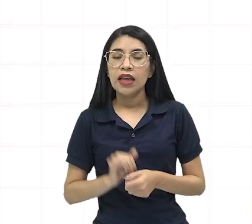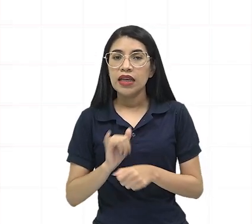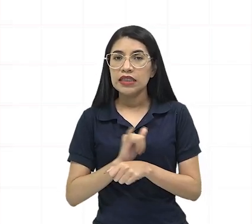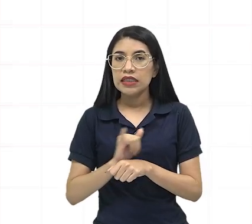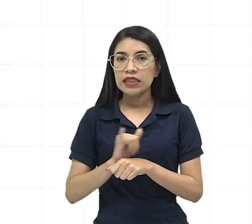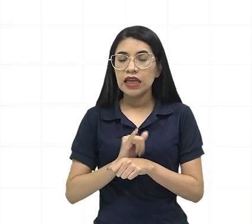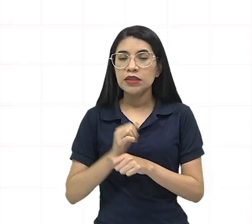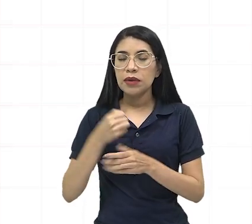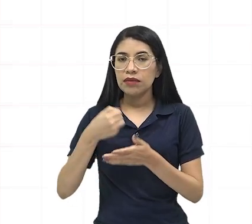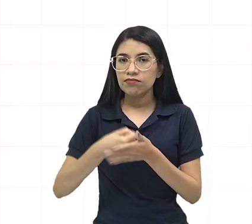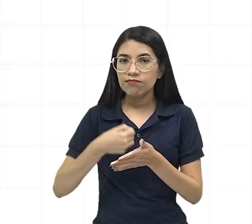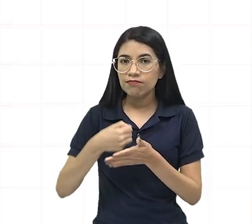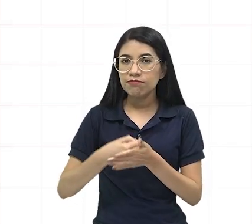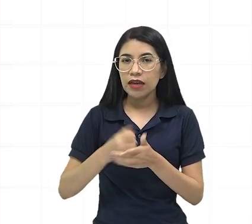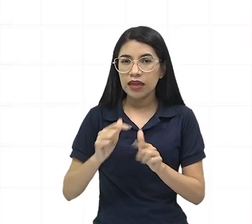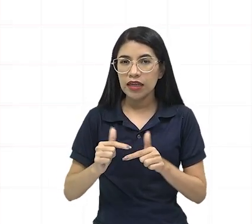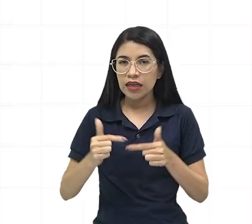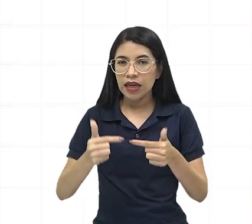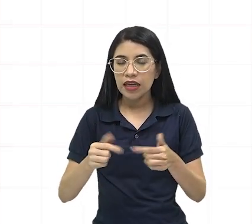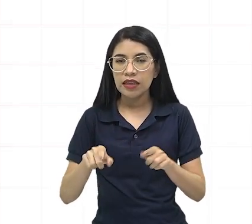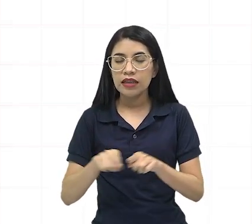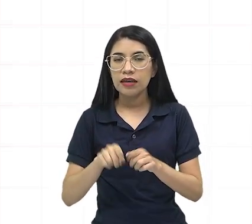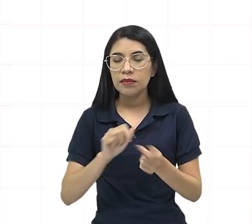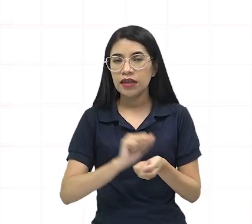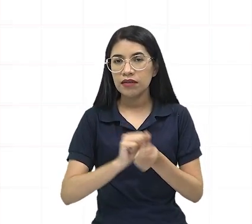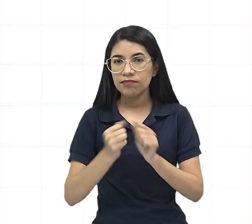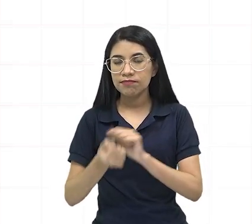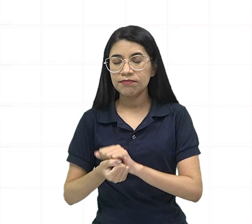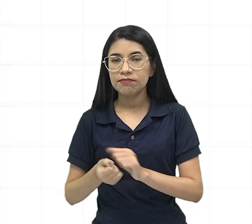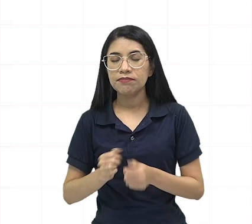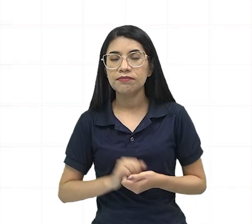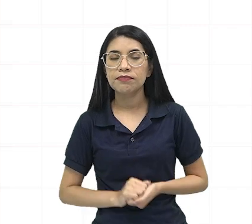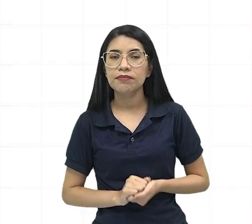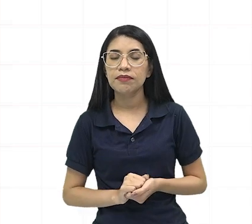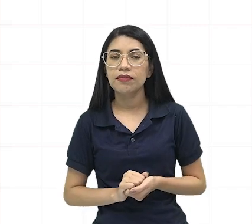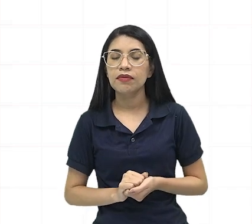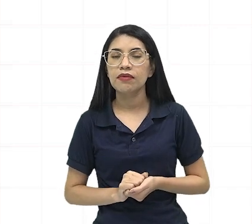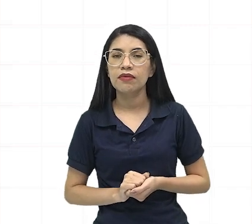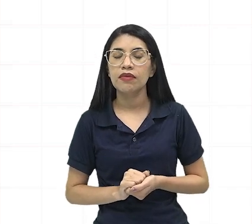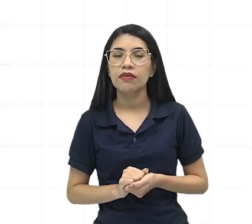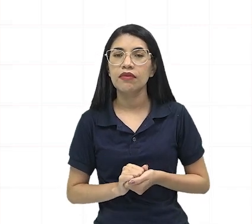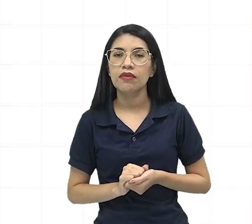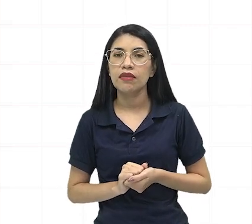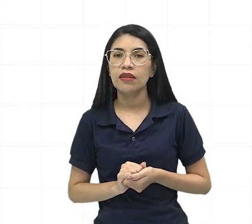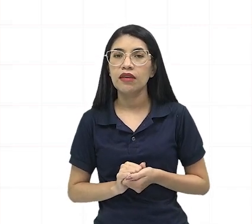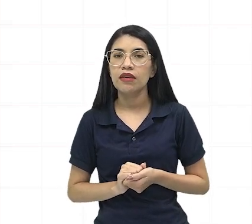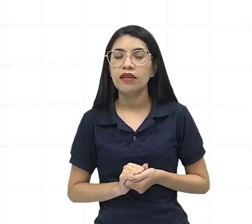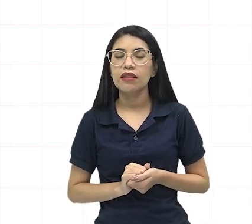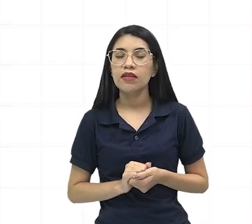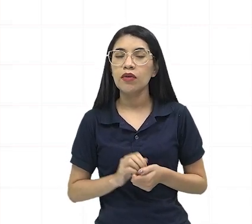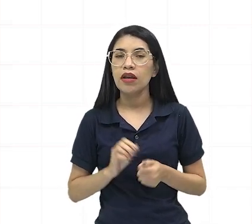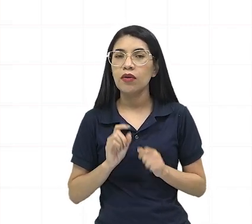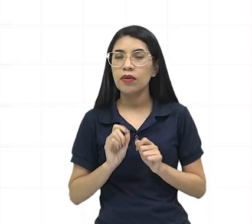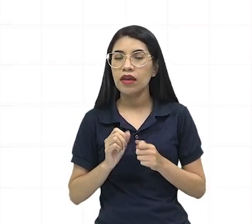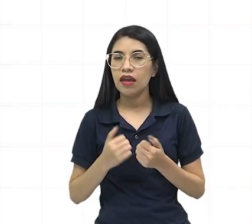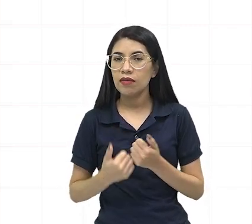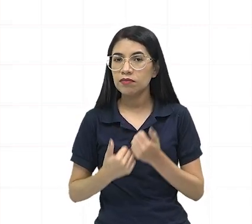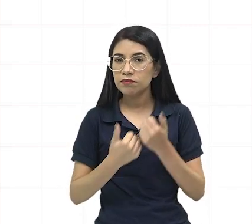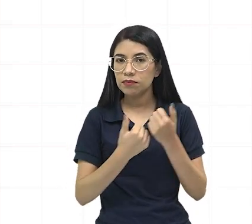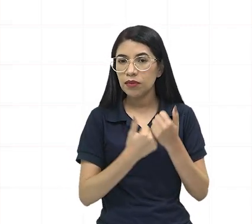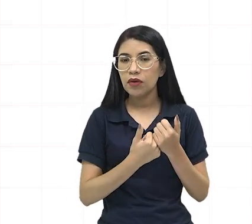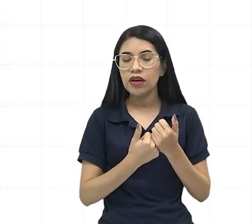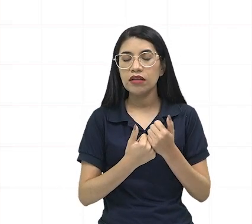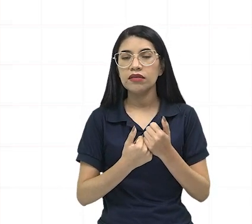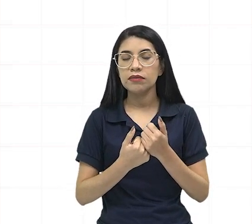Estratégias de resistência e adaptação. O primeiro ponto que nós vamos ver aí é o fortalecimento da